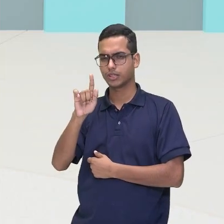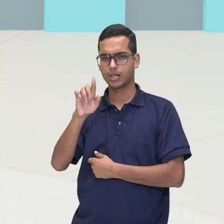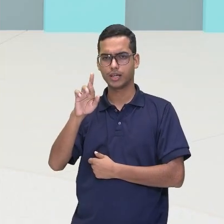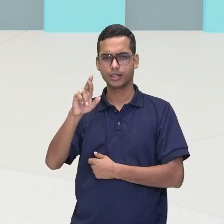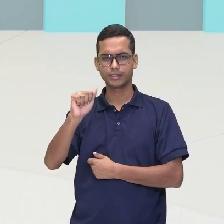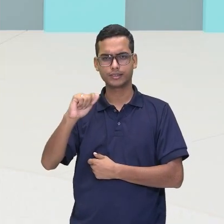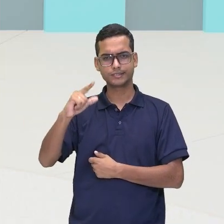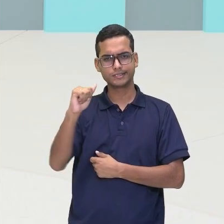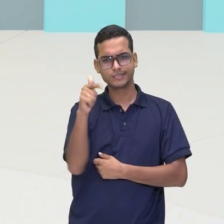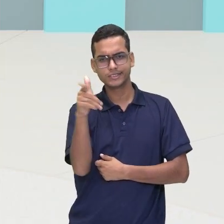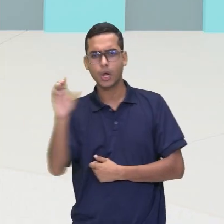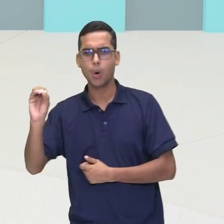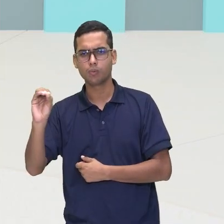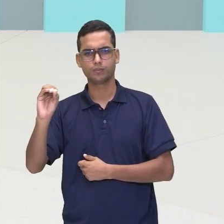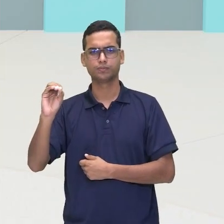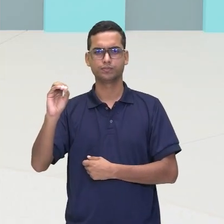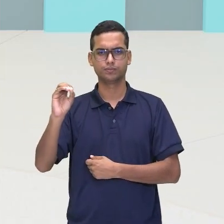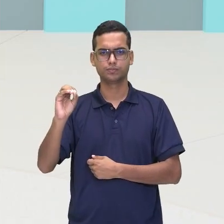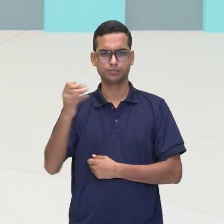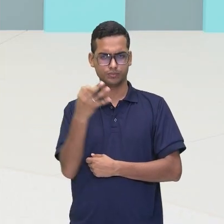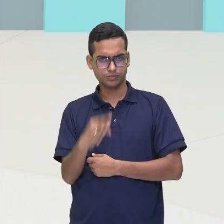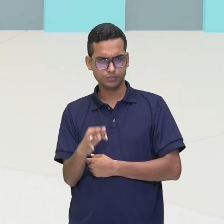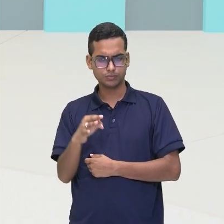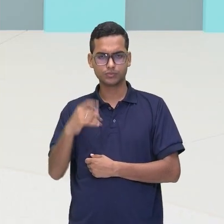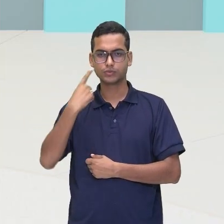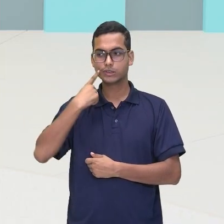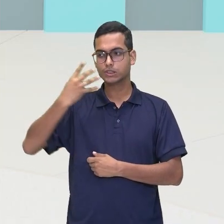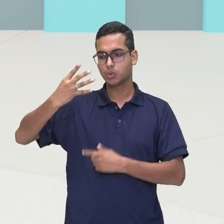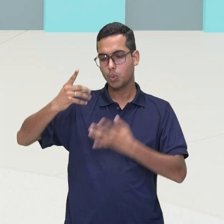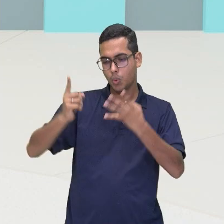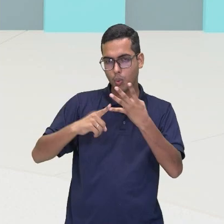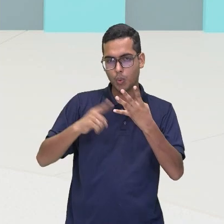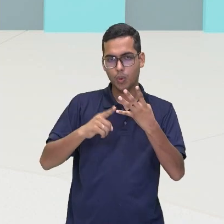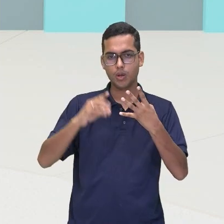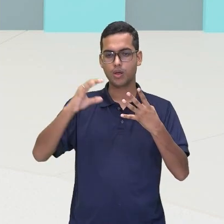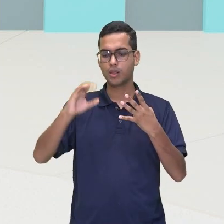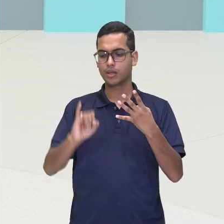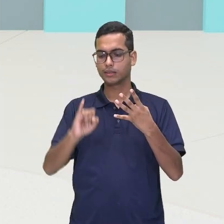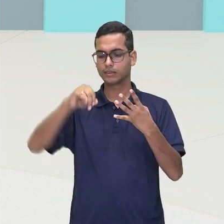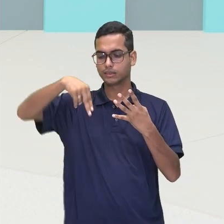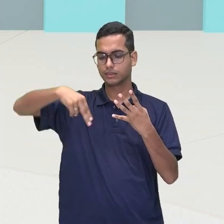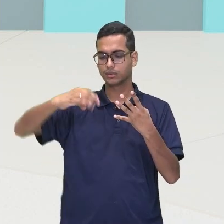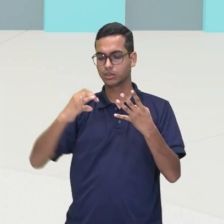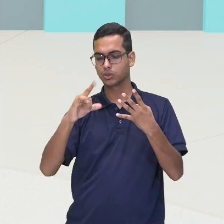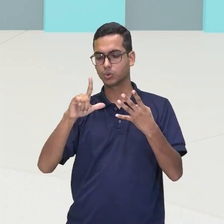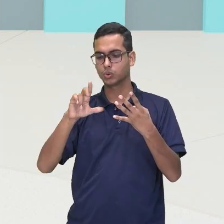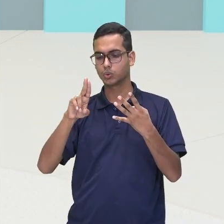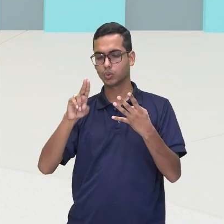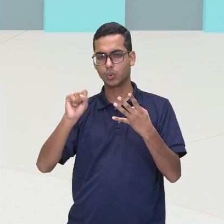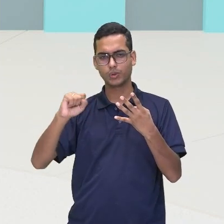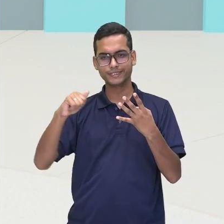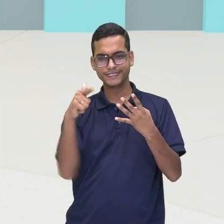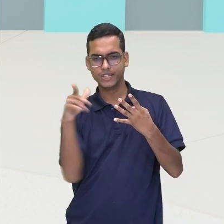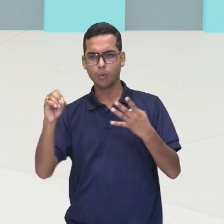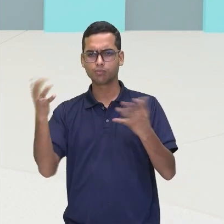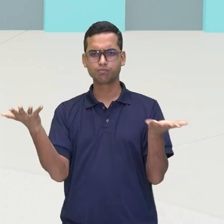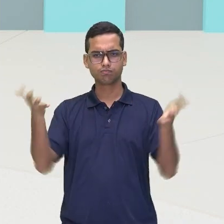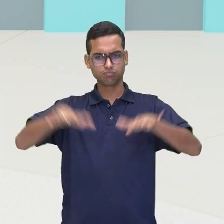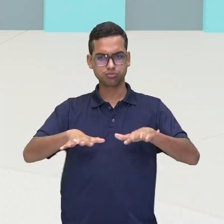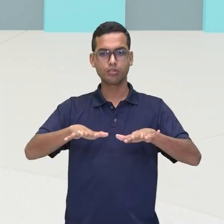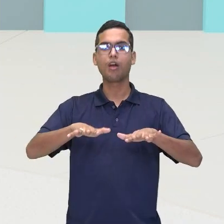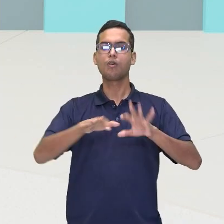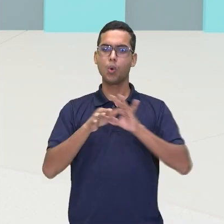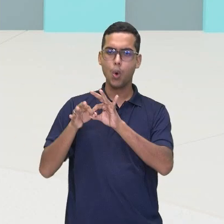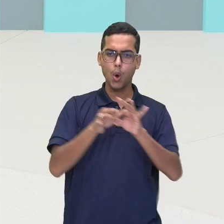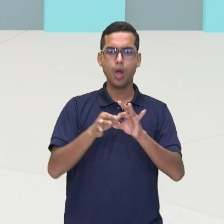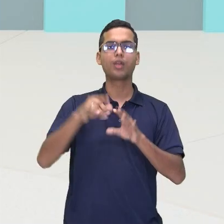realmente o que a gente vai chamar, no quarto quadrante, de inclusão. Aqui